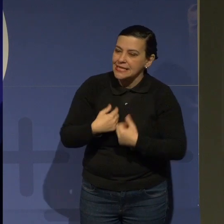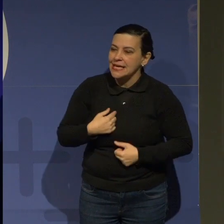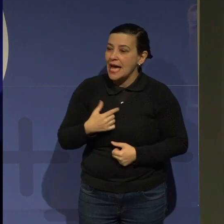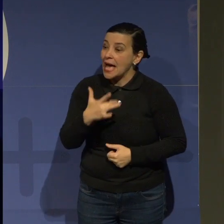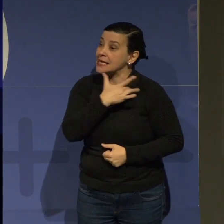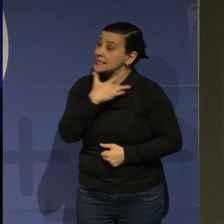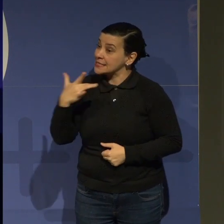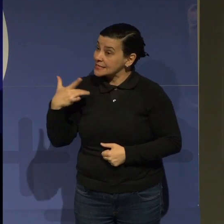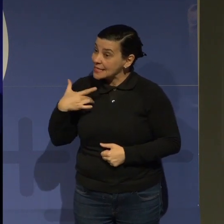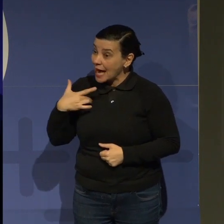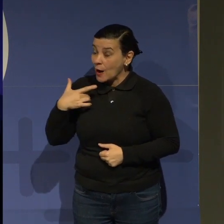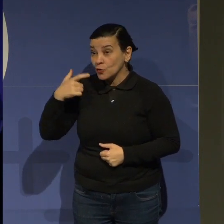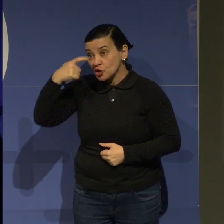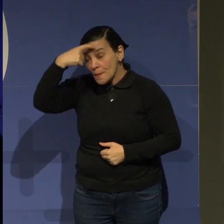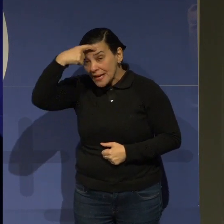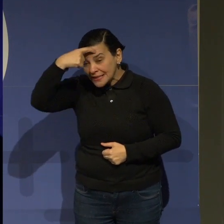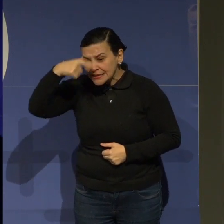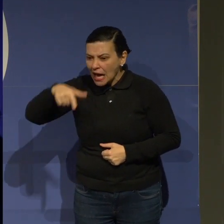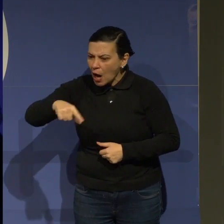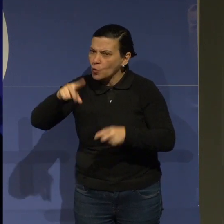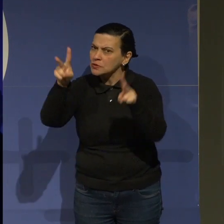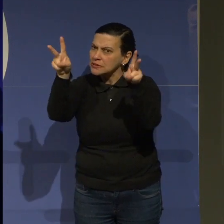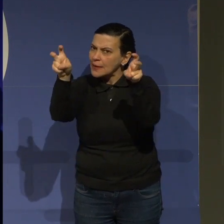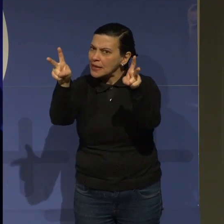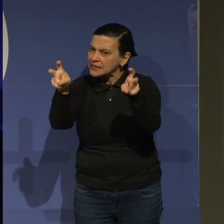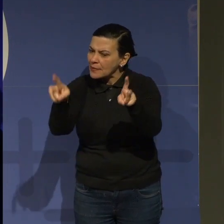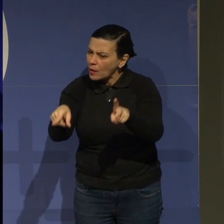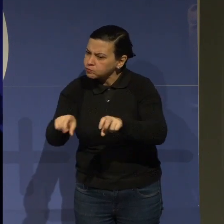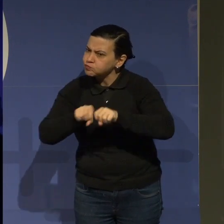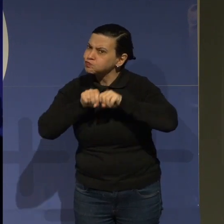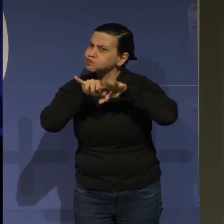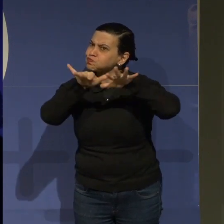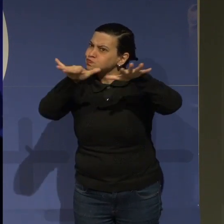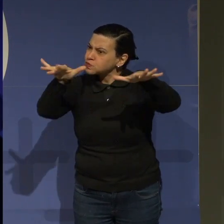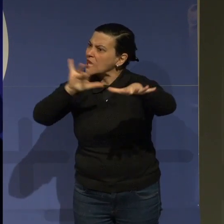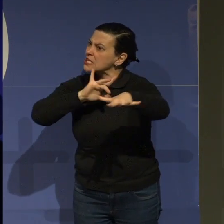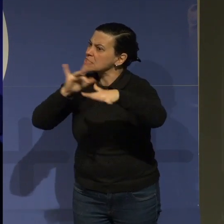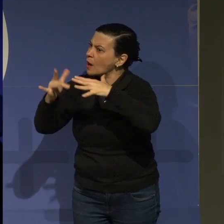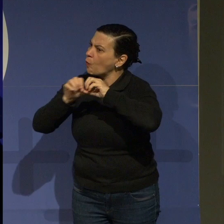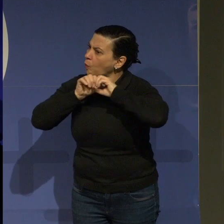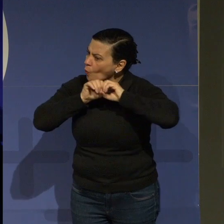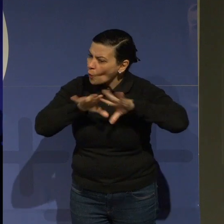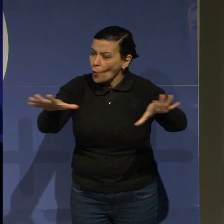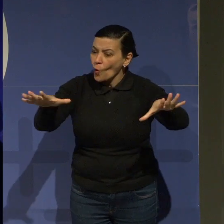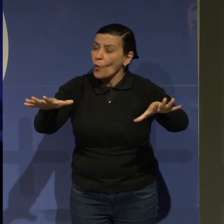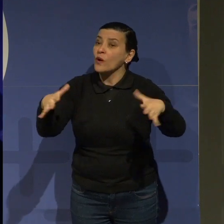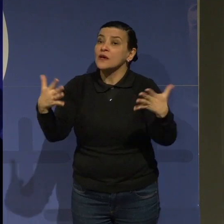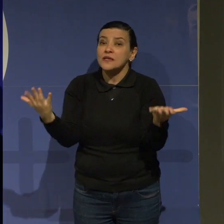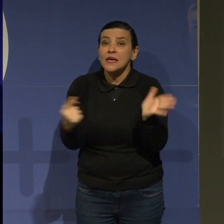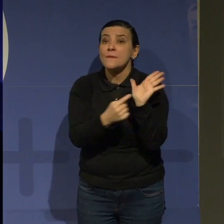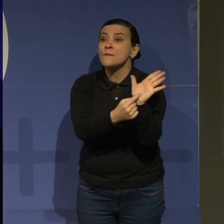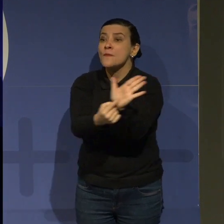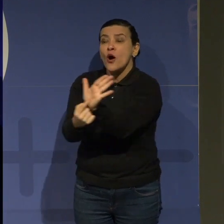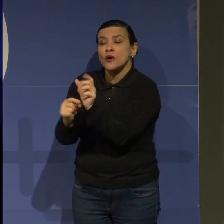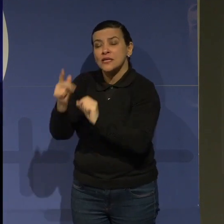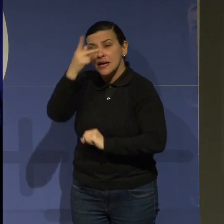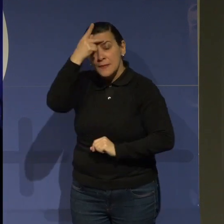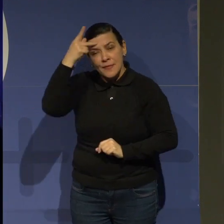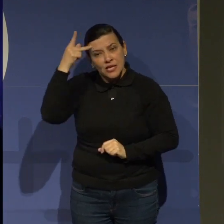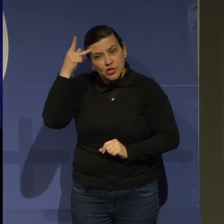São vários temas que estão cada vez mais pipocando nas redes sociais e que revelam